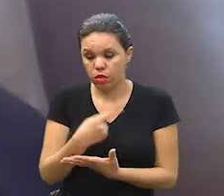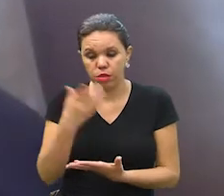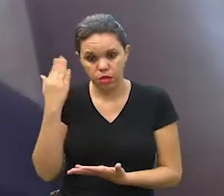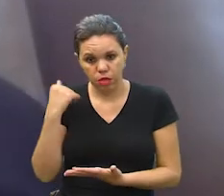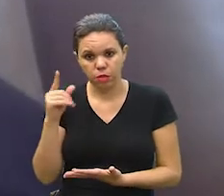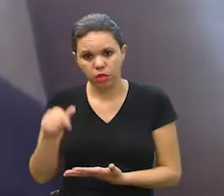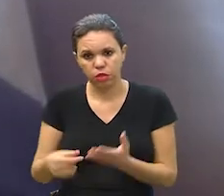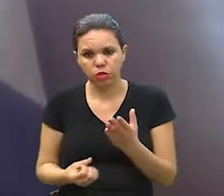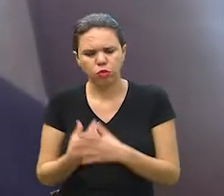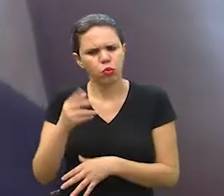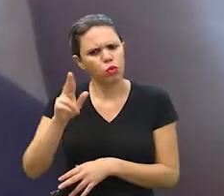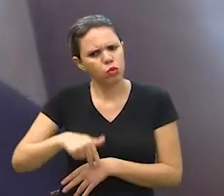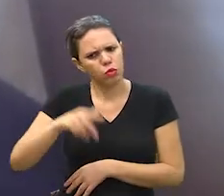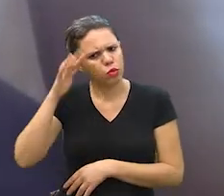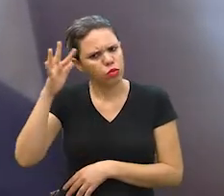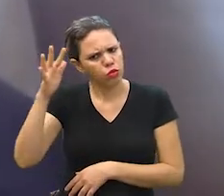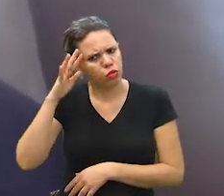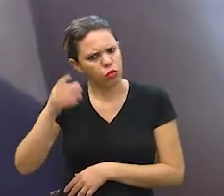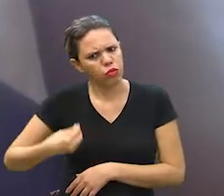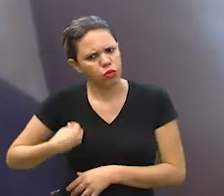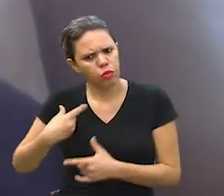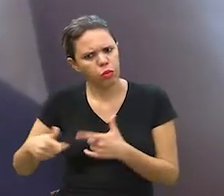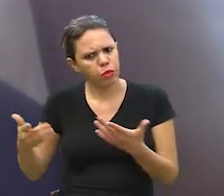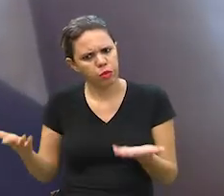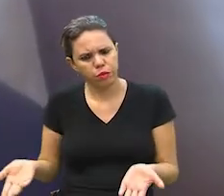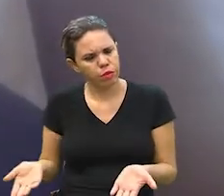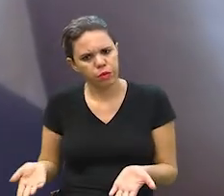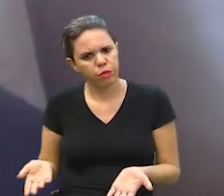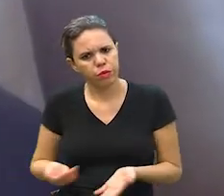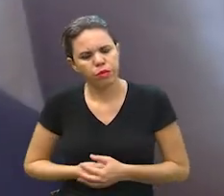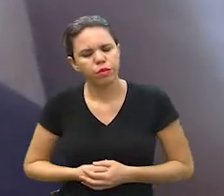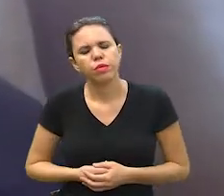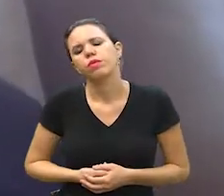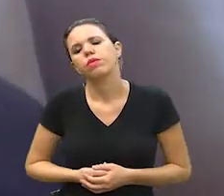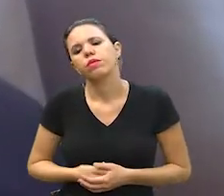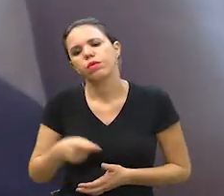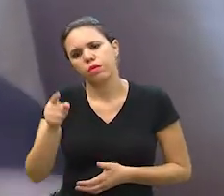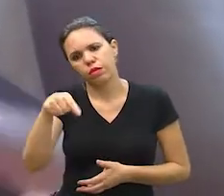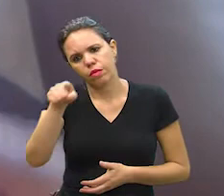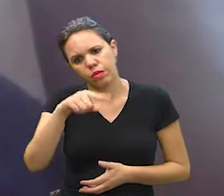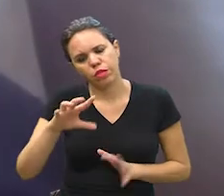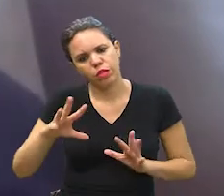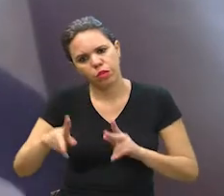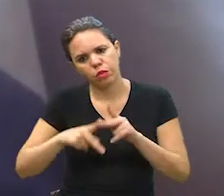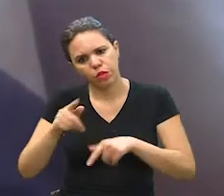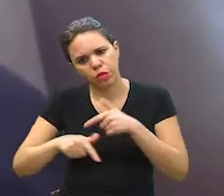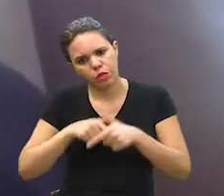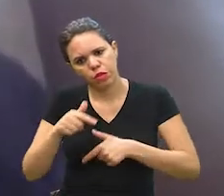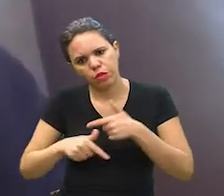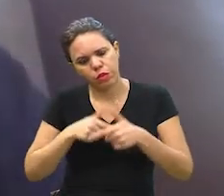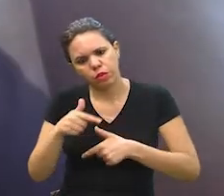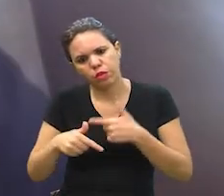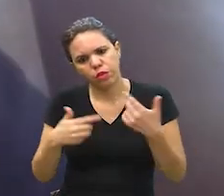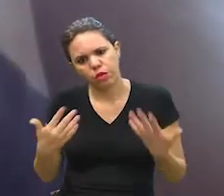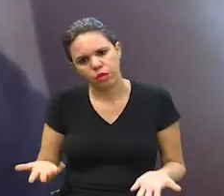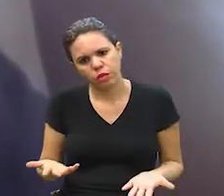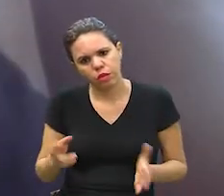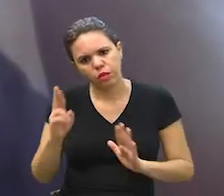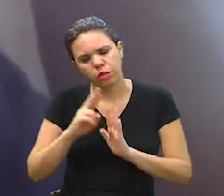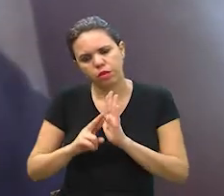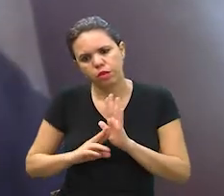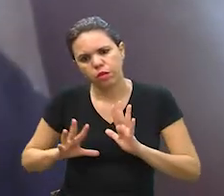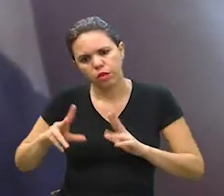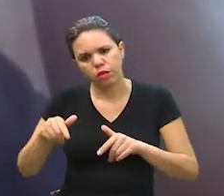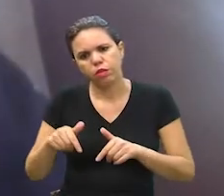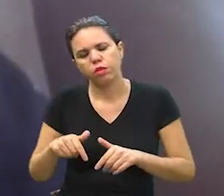Quer dizer, nunca imaginei que nós fôssemos viver uma situação dessa. Quer dizer, todo mundo trabalhando com as medidas